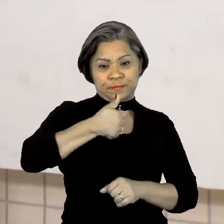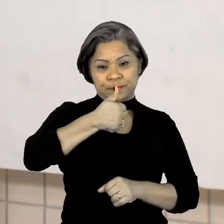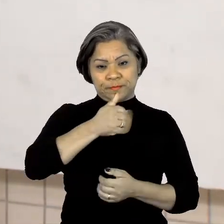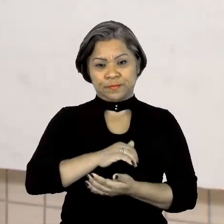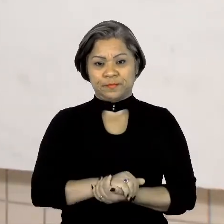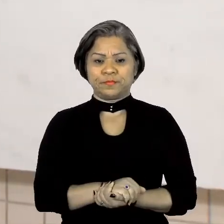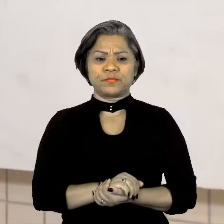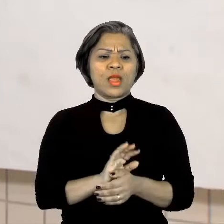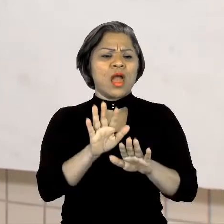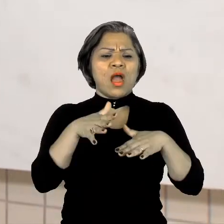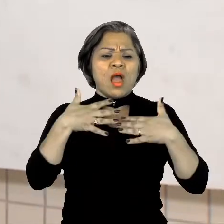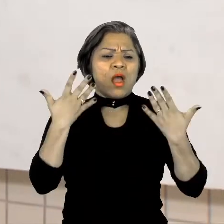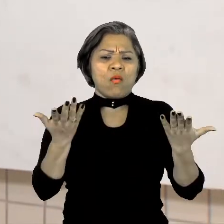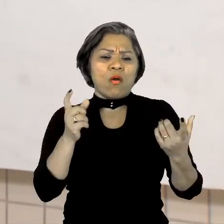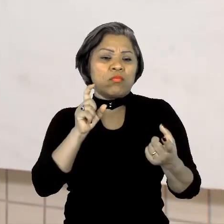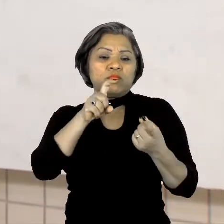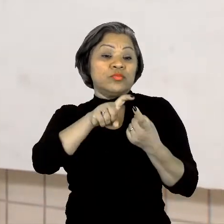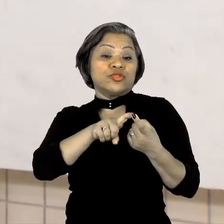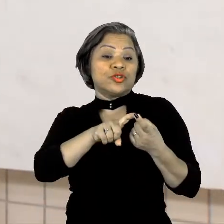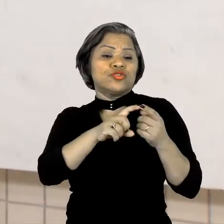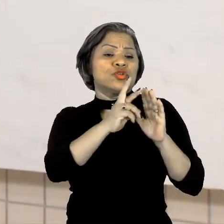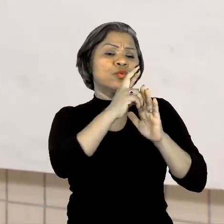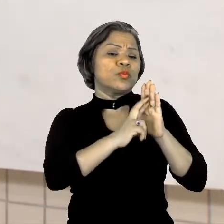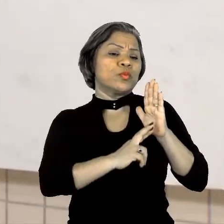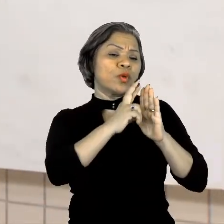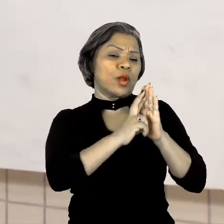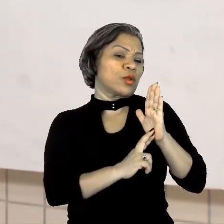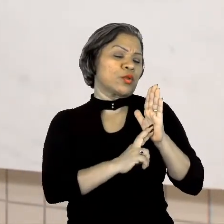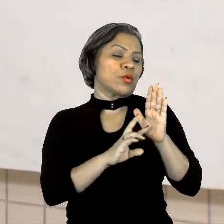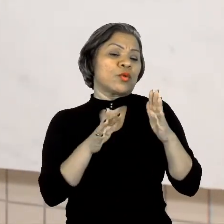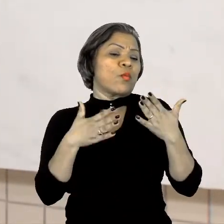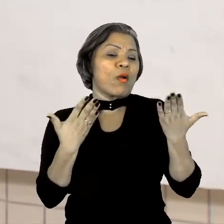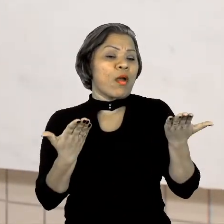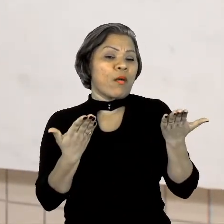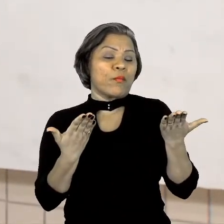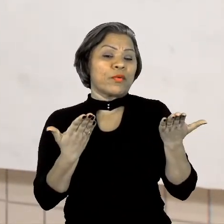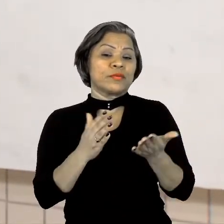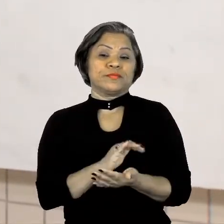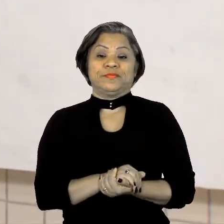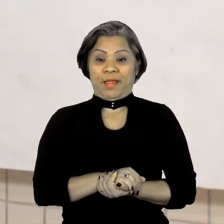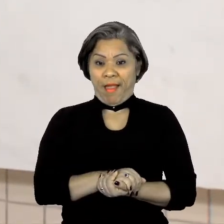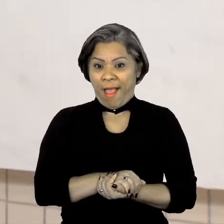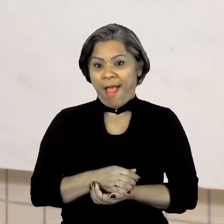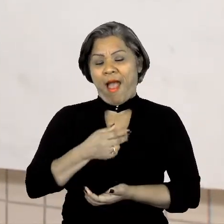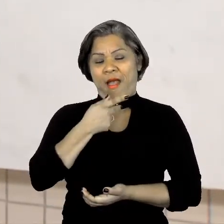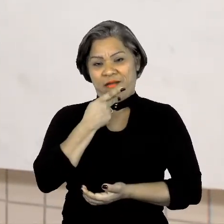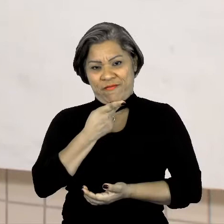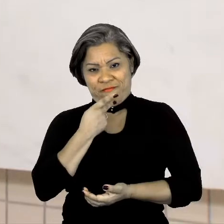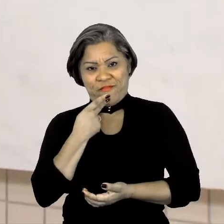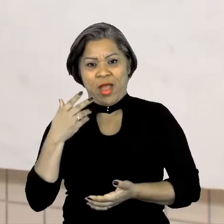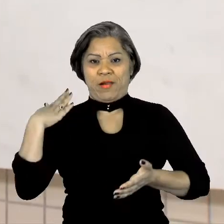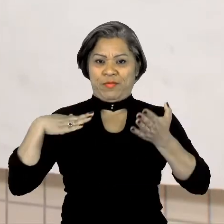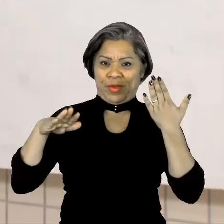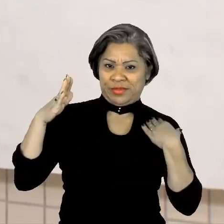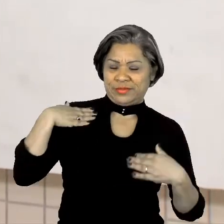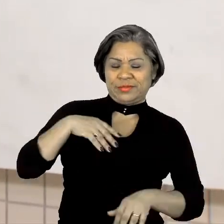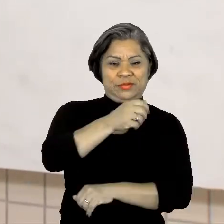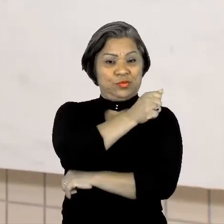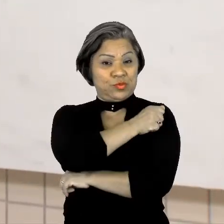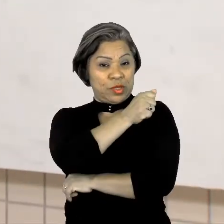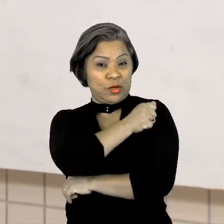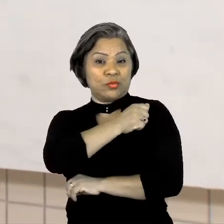desse relatório? Qual foi o objetivo desse relatório? Falar do passeio dos alunos